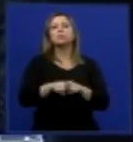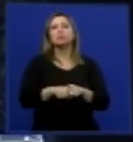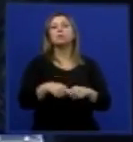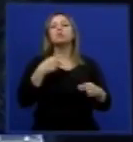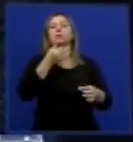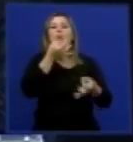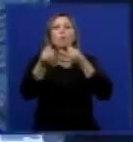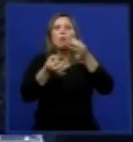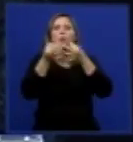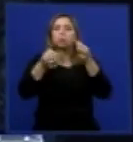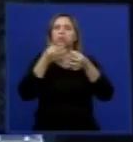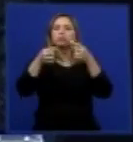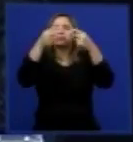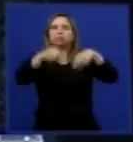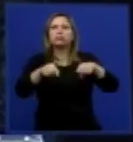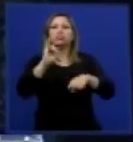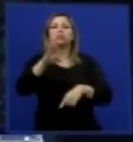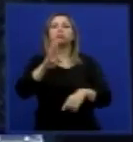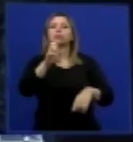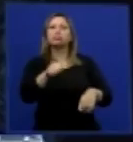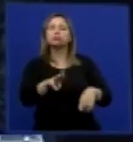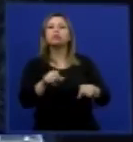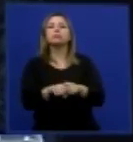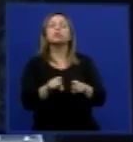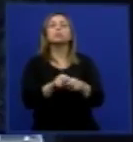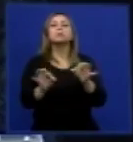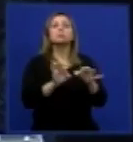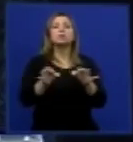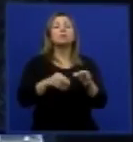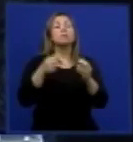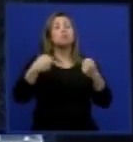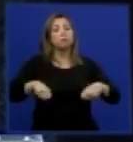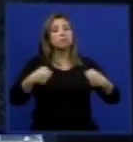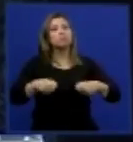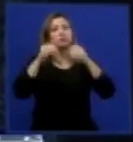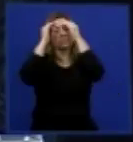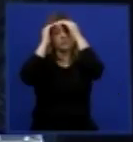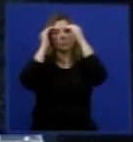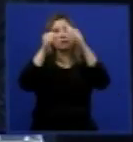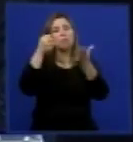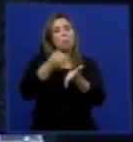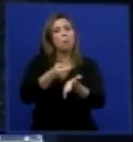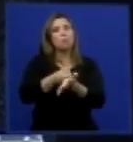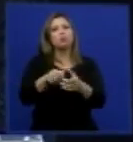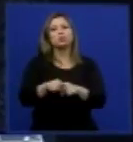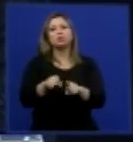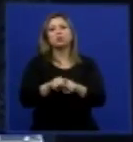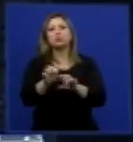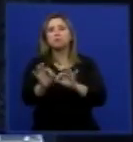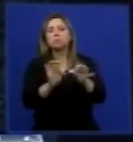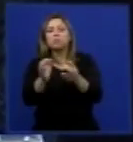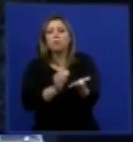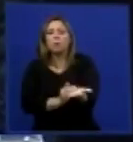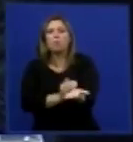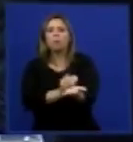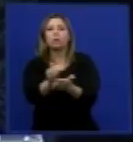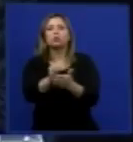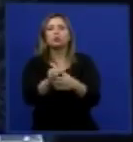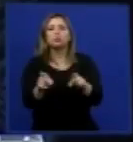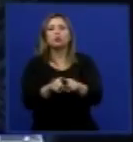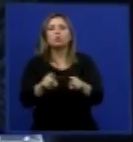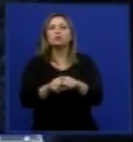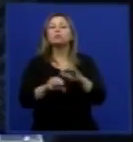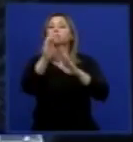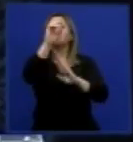aemissão do Ibama conforme relatado fica determinado com projeção aos autos de origem a expedição de ofício